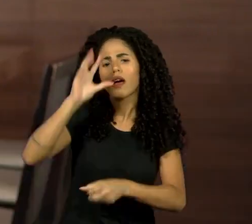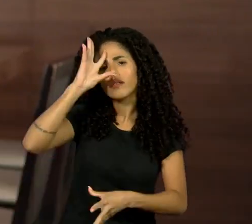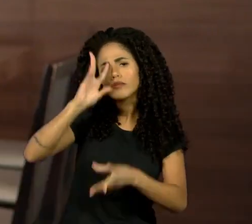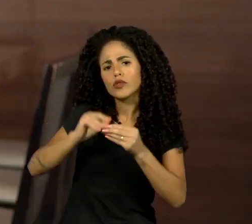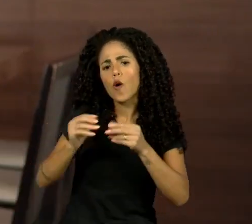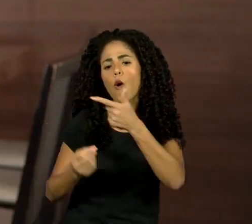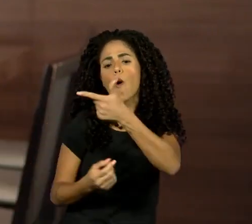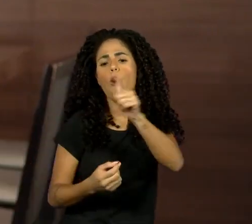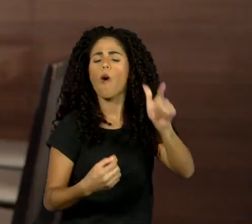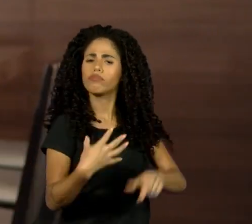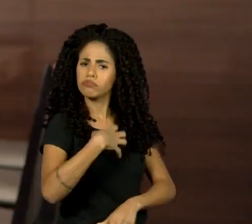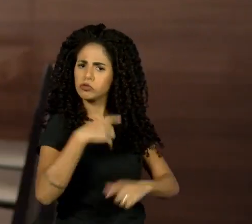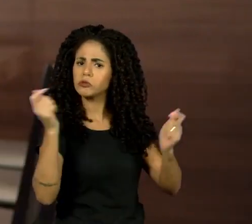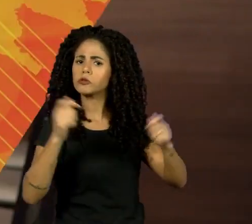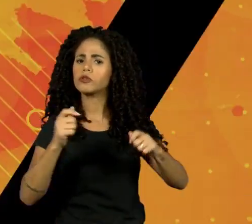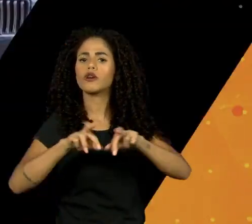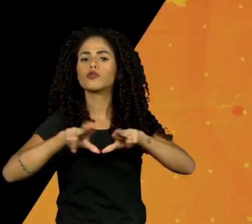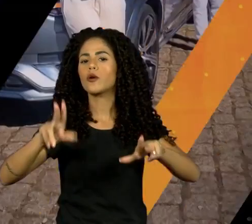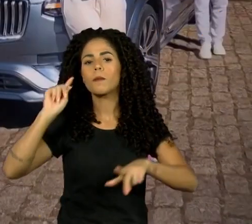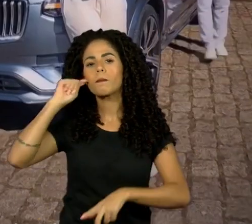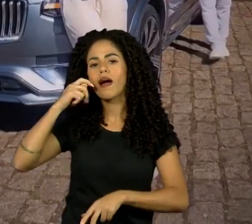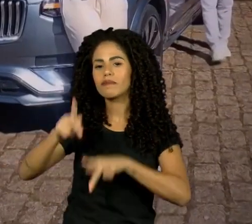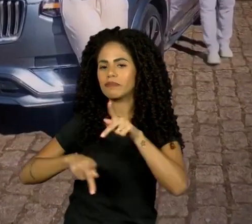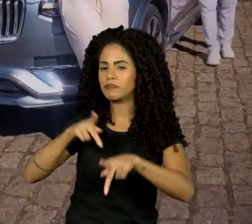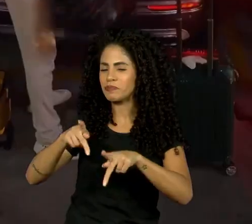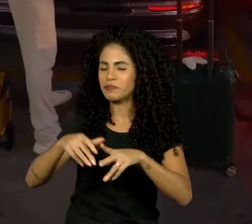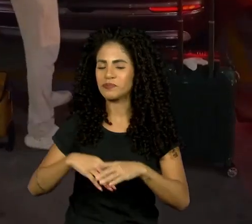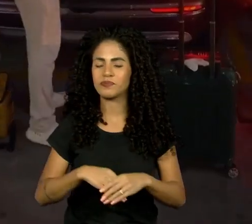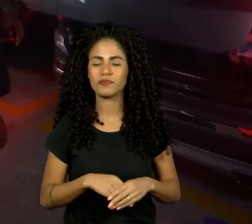havia outras formas de falar sobre negritude.